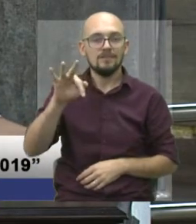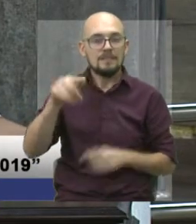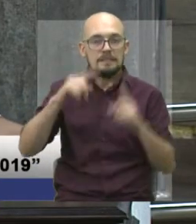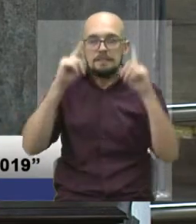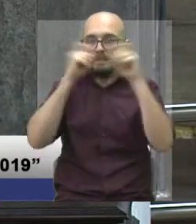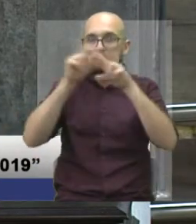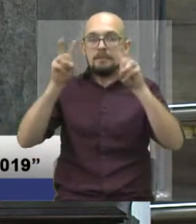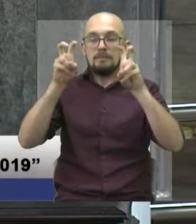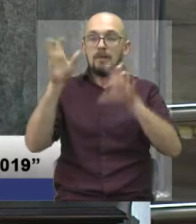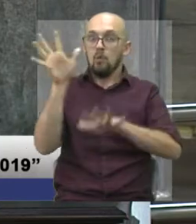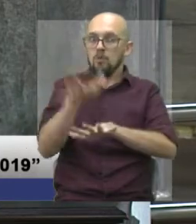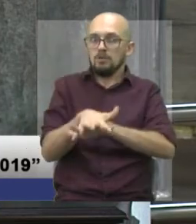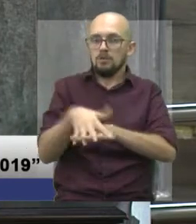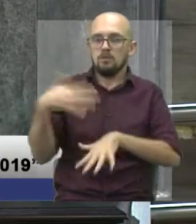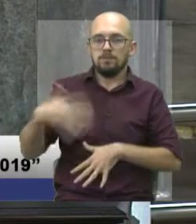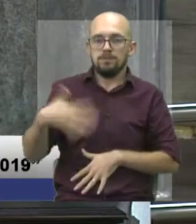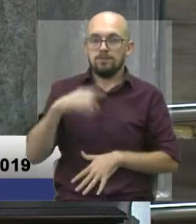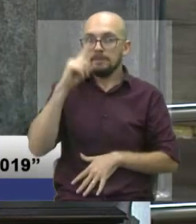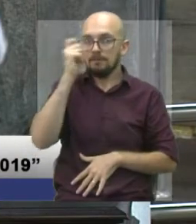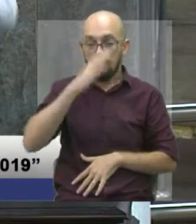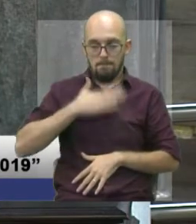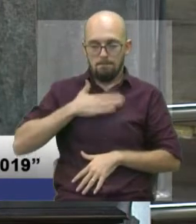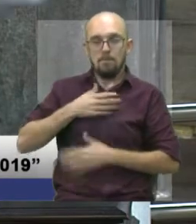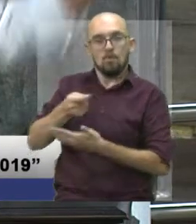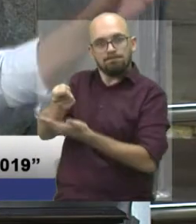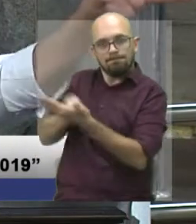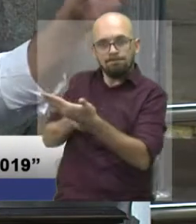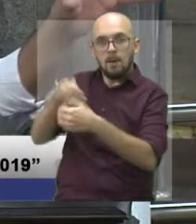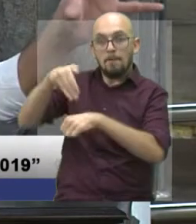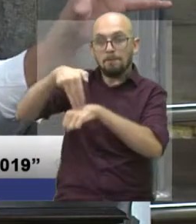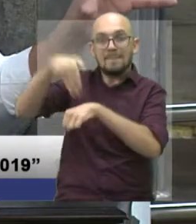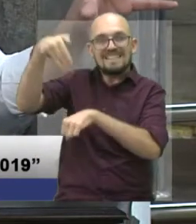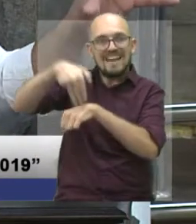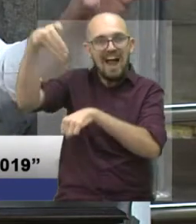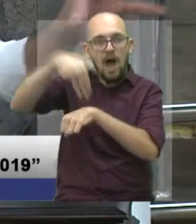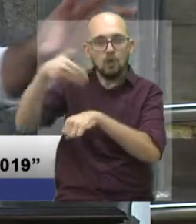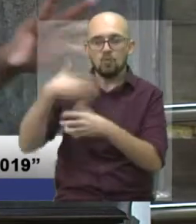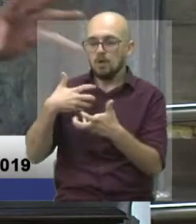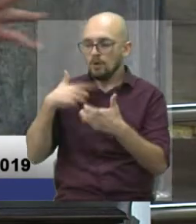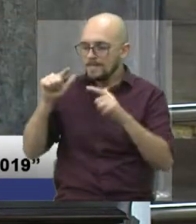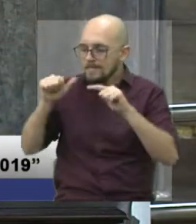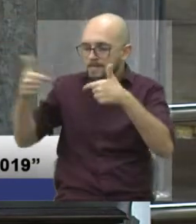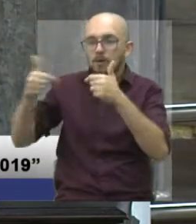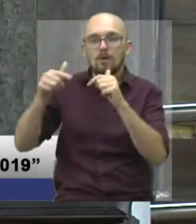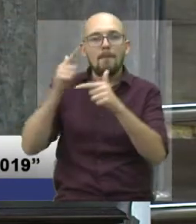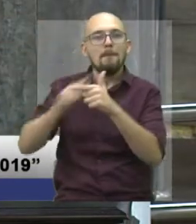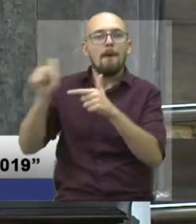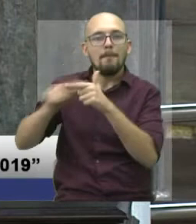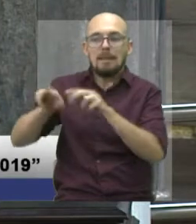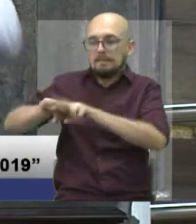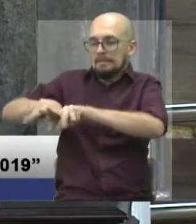né? Eu na dissertação de mestrado, queria tentar resolver o problema da educação escolar toda, né? E às vezes a gente